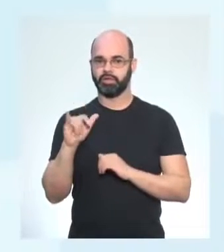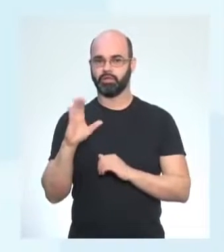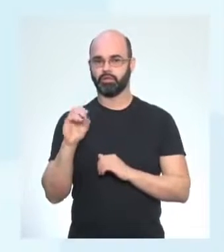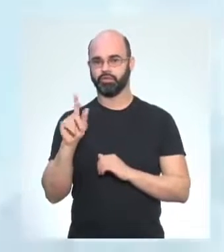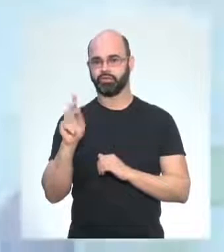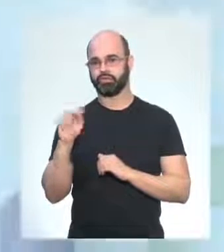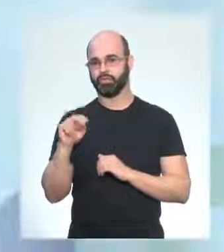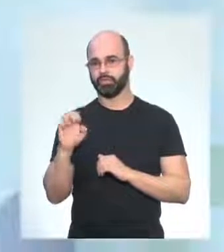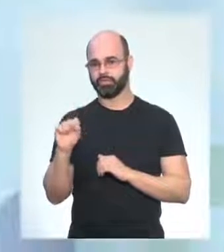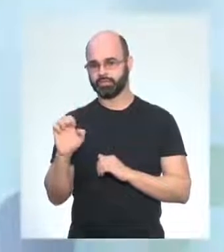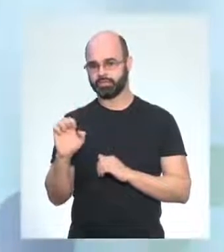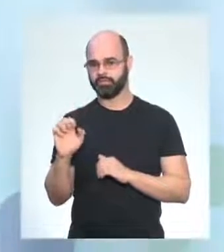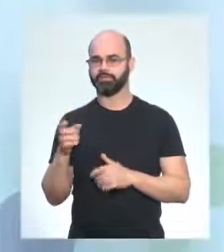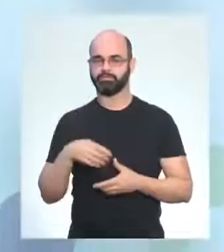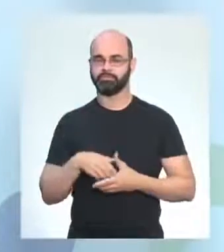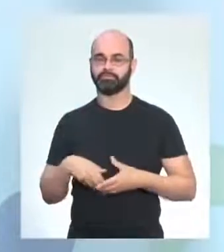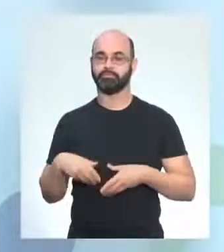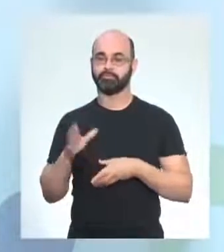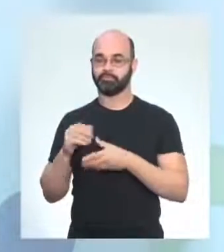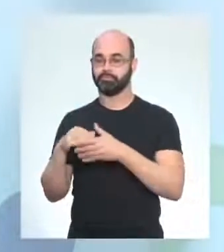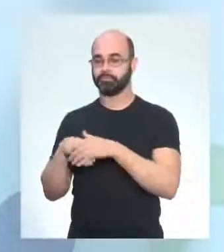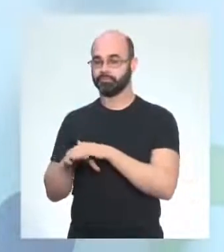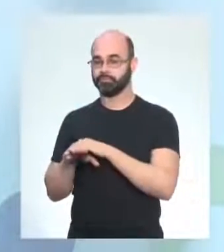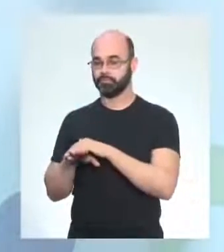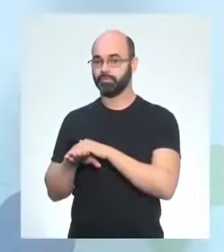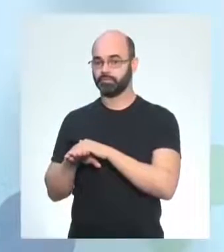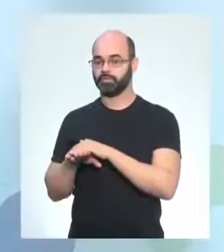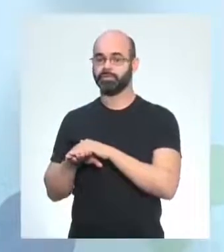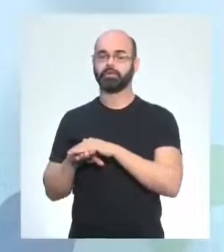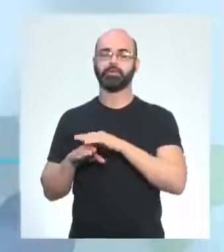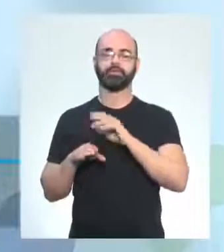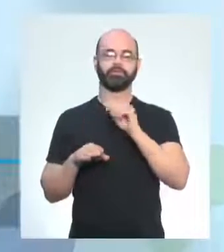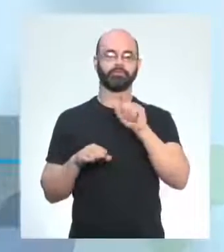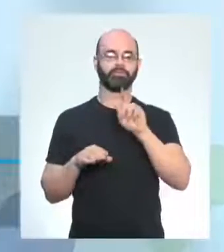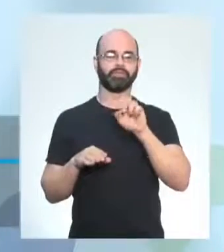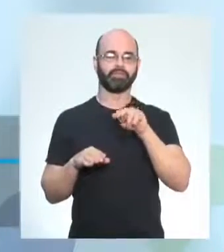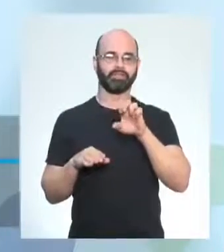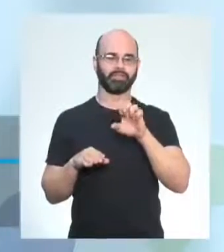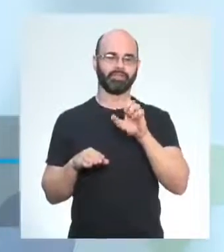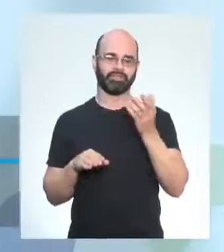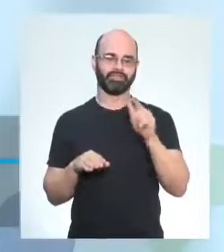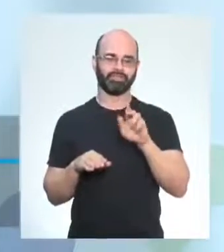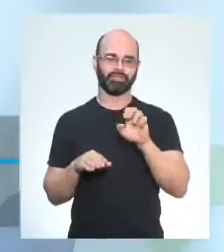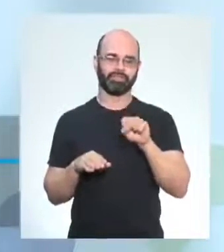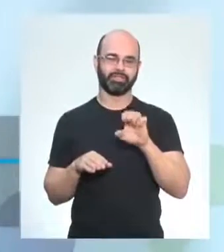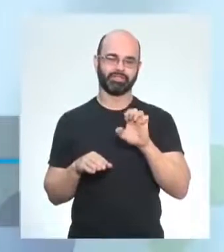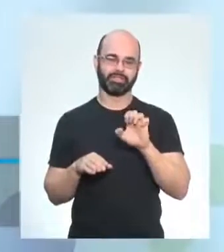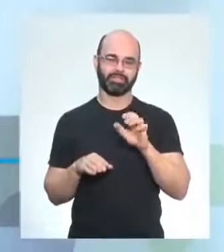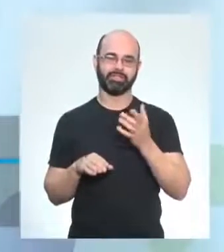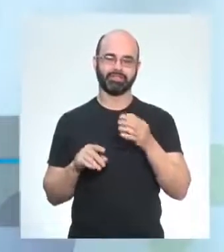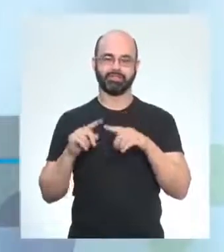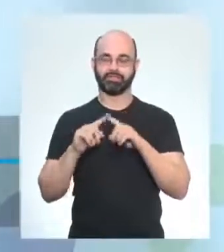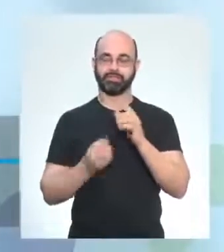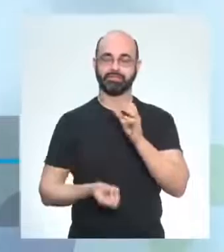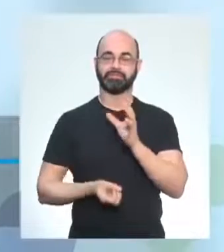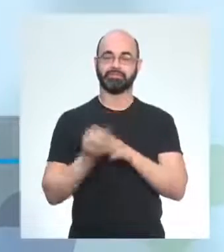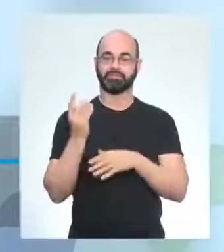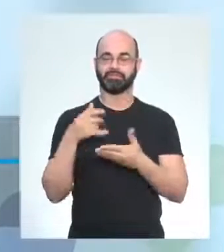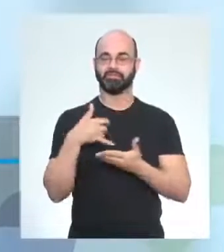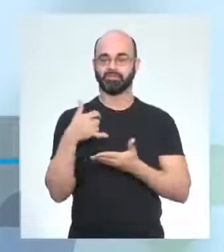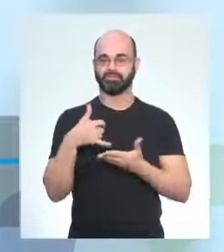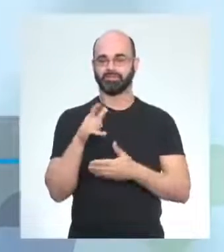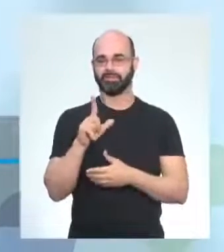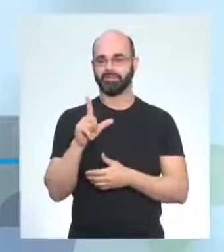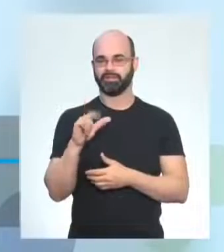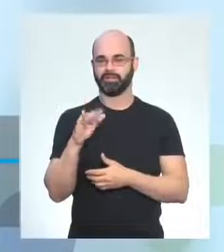desse glicogênio pelo fígado para formar a glicose. Lembra? Gênio de gênese também. Glicogênio é aquele que gera a glicose. Tá? E ele vai